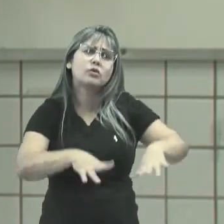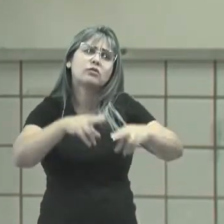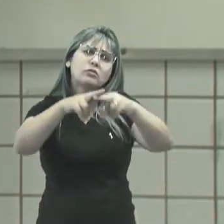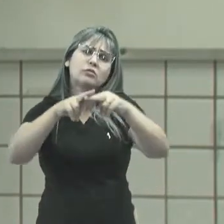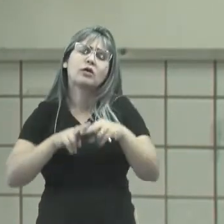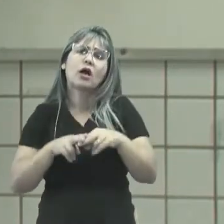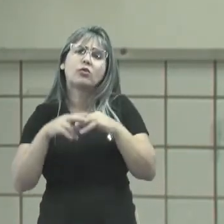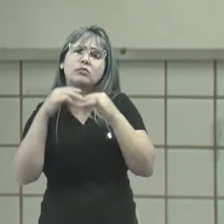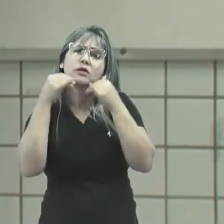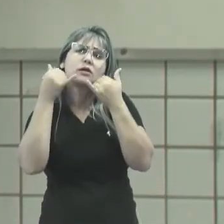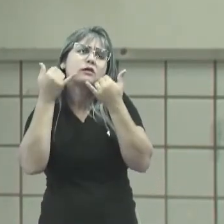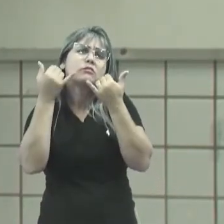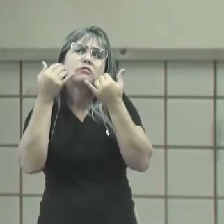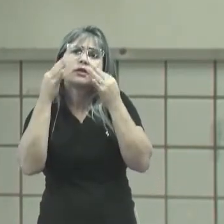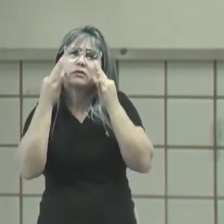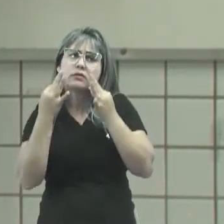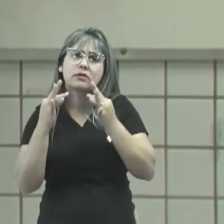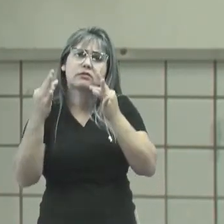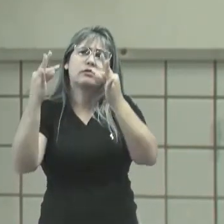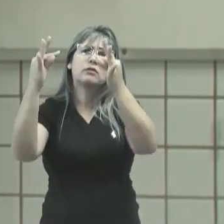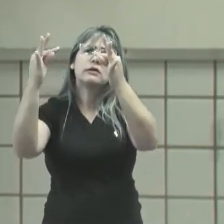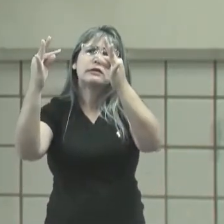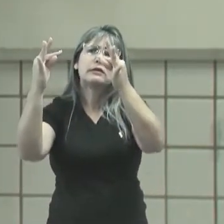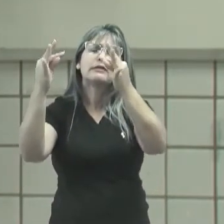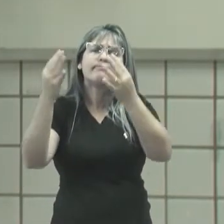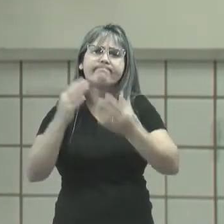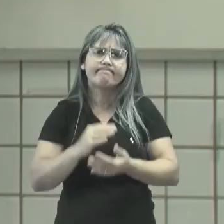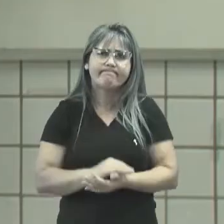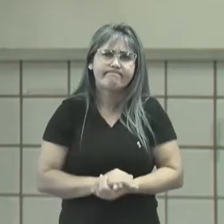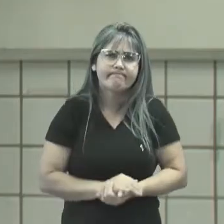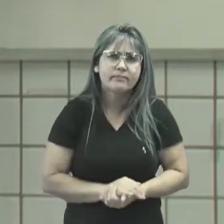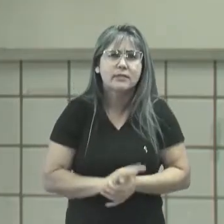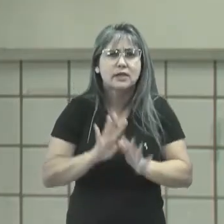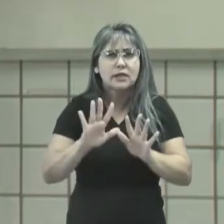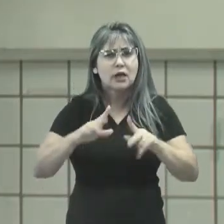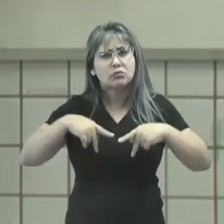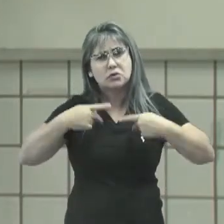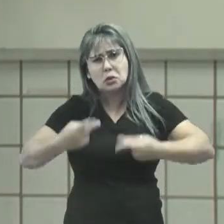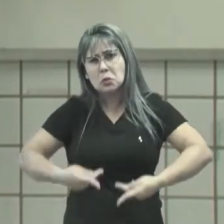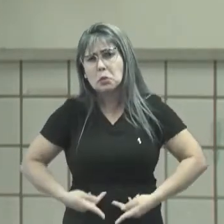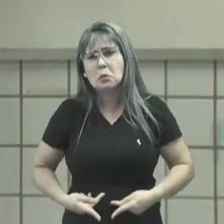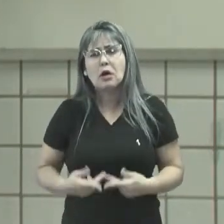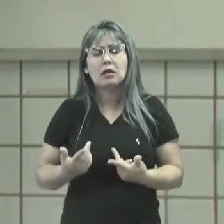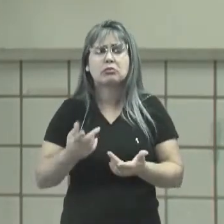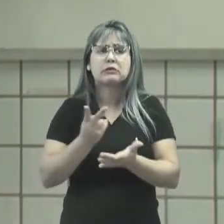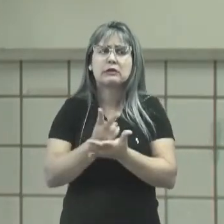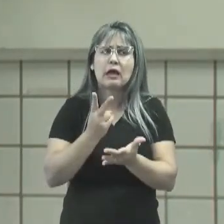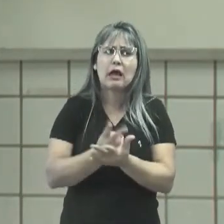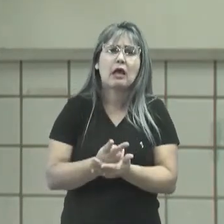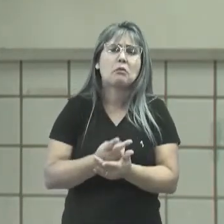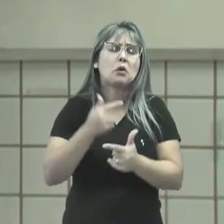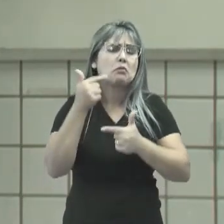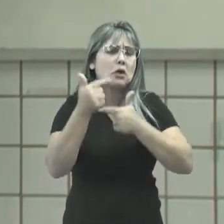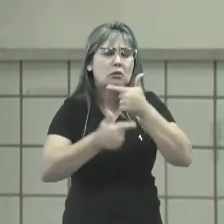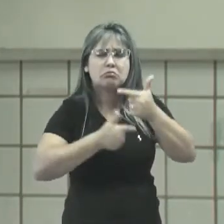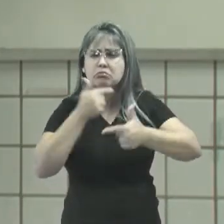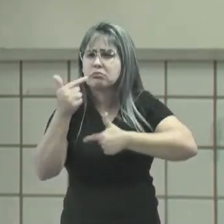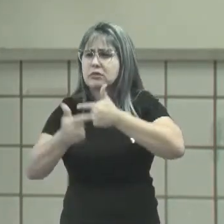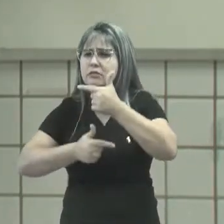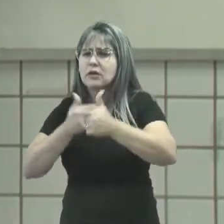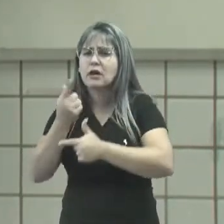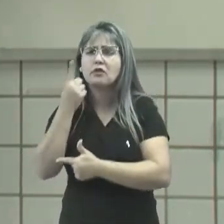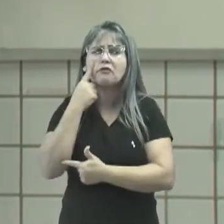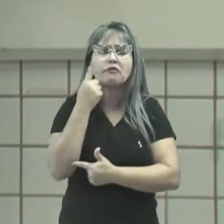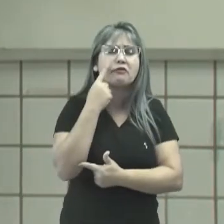se poluir. Então, isso é um grande problema do homem, viu? E aí o homem cada vez mais busca energia alternativa. Para chegar a